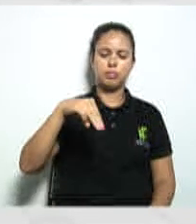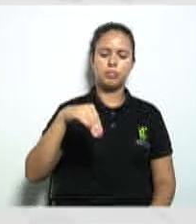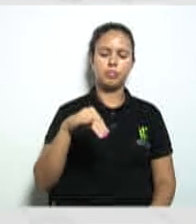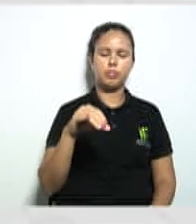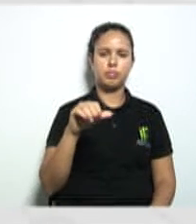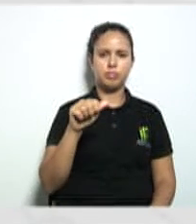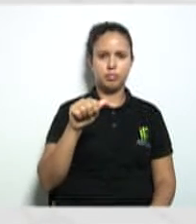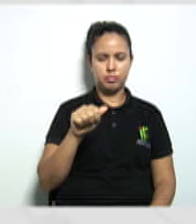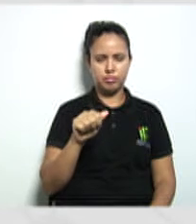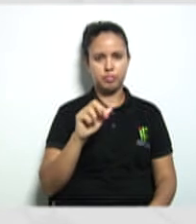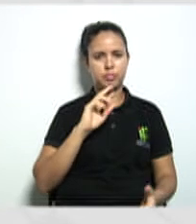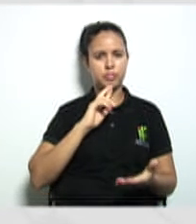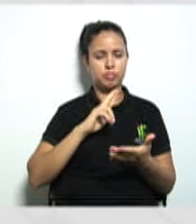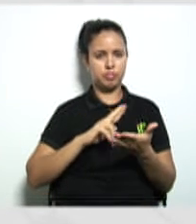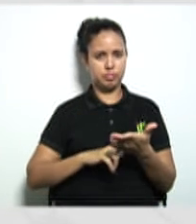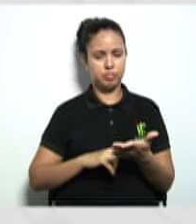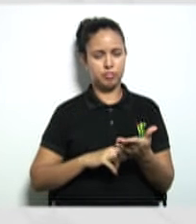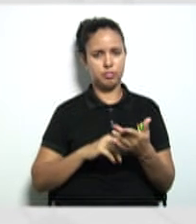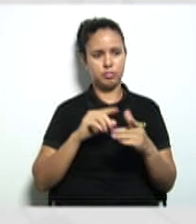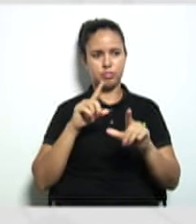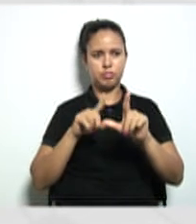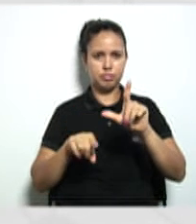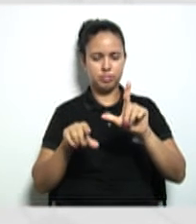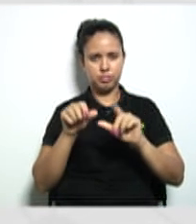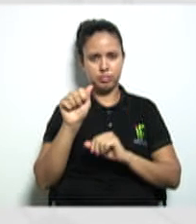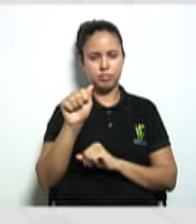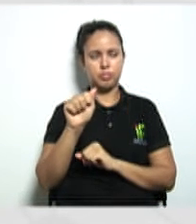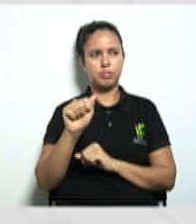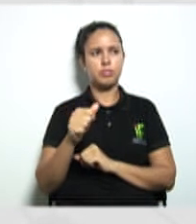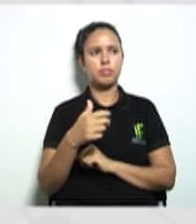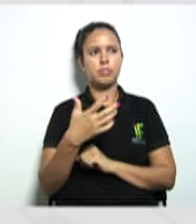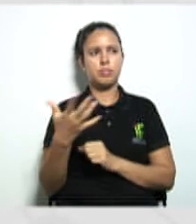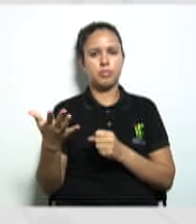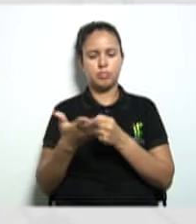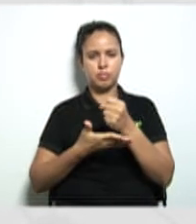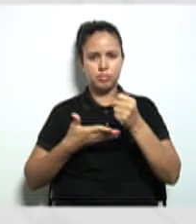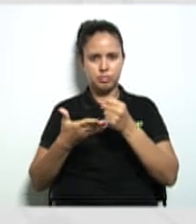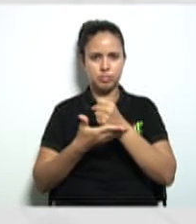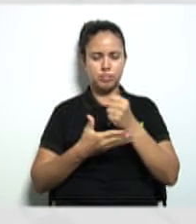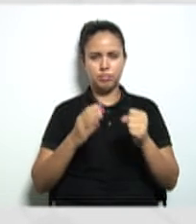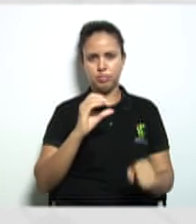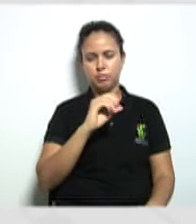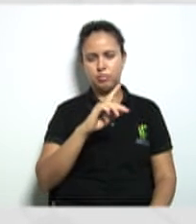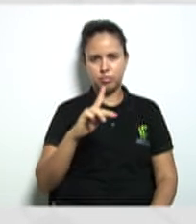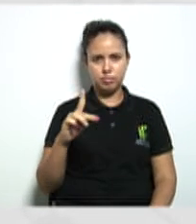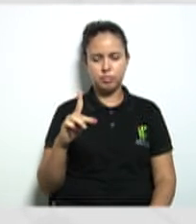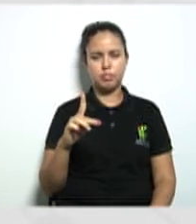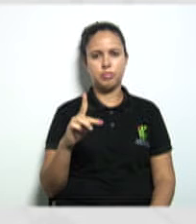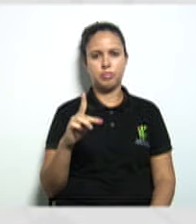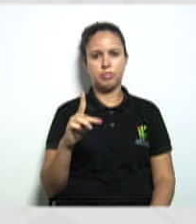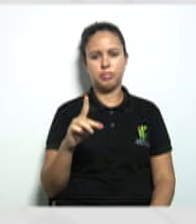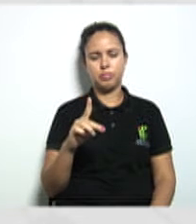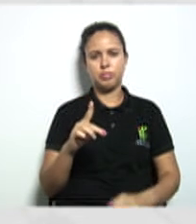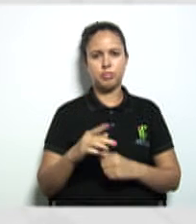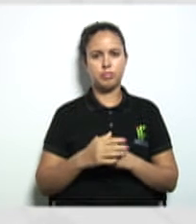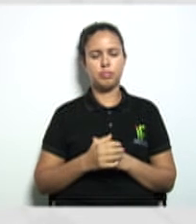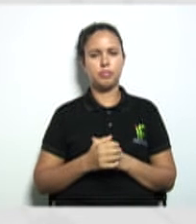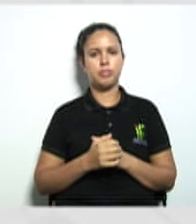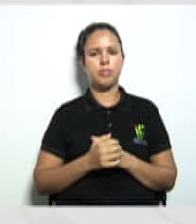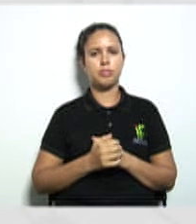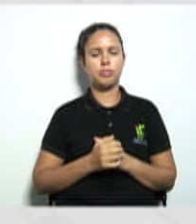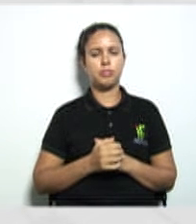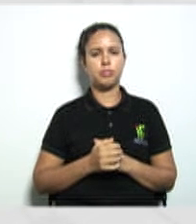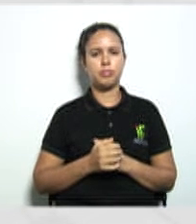responda. Letra A. A qual princípio do cooperativismo esse trecho se refere? Pessoal,